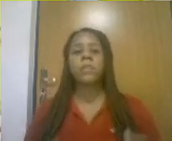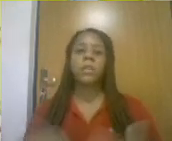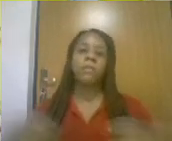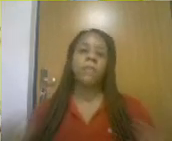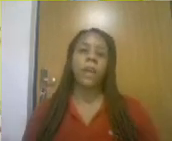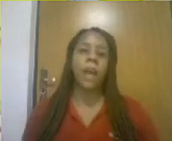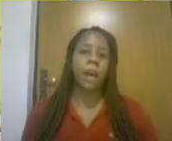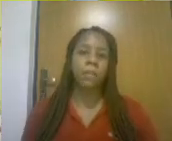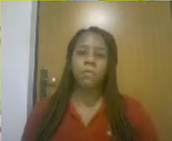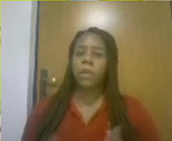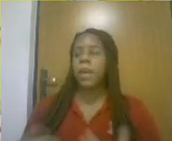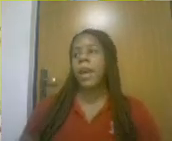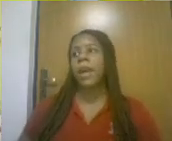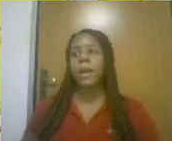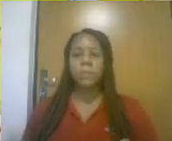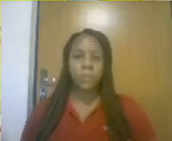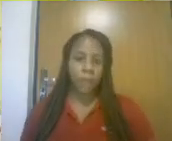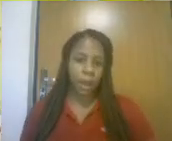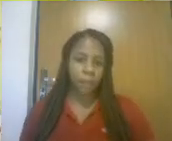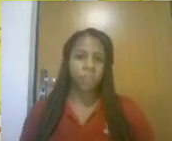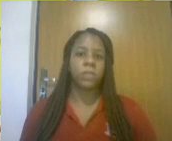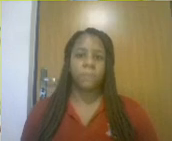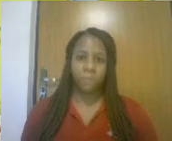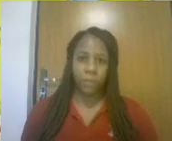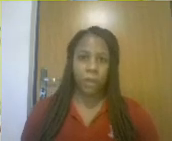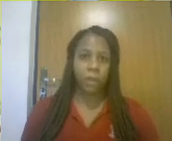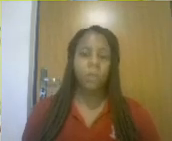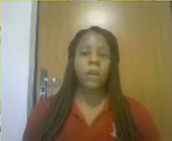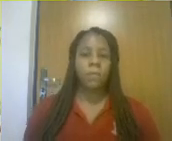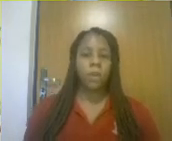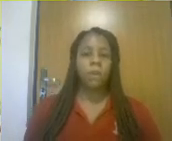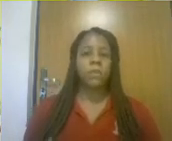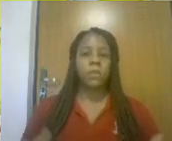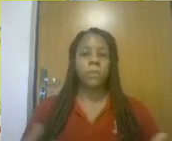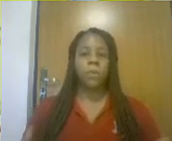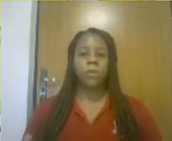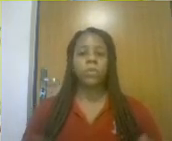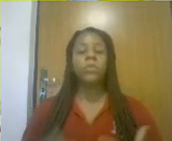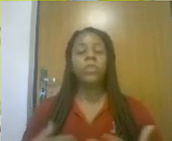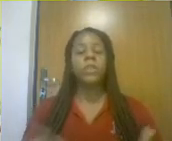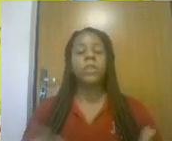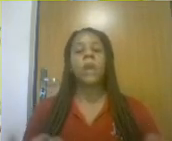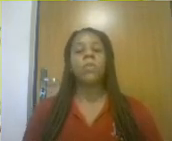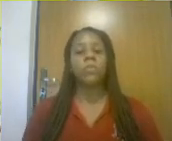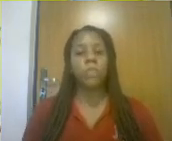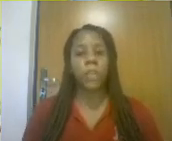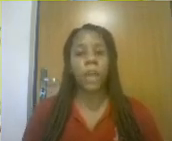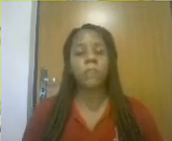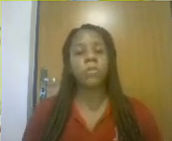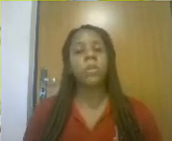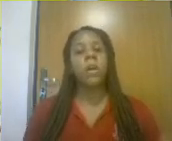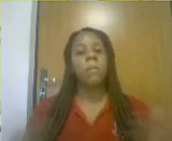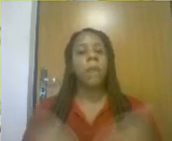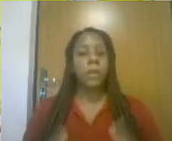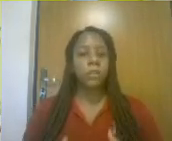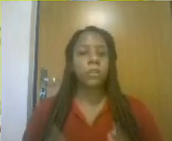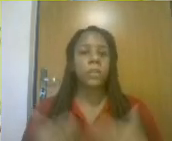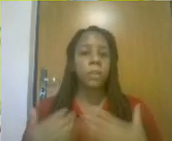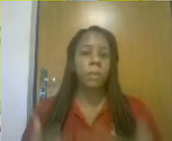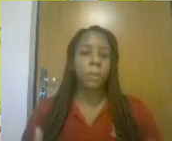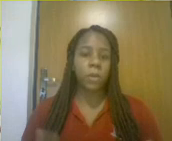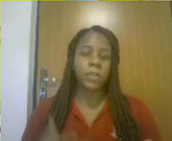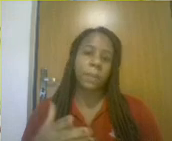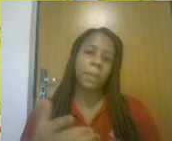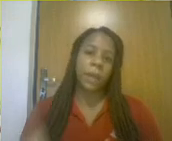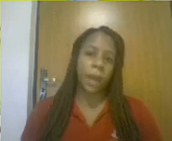verdadeiro significado do que era a amizade, entendeu? Então, você pode utilizar outros termos, mas você